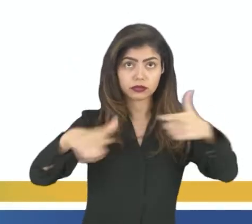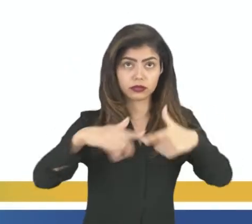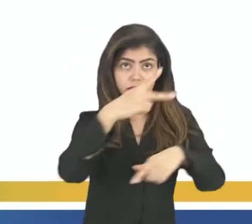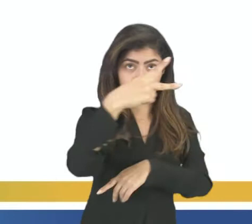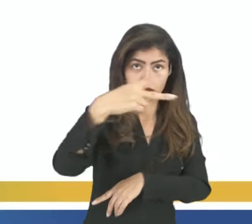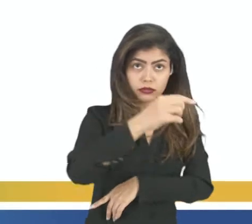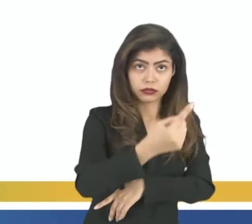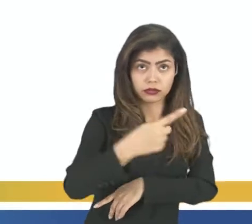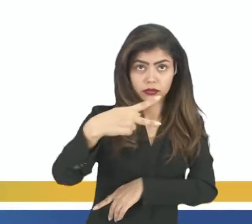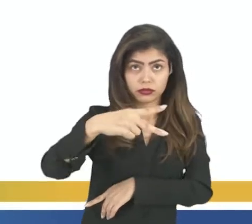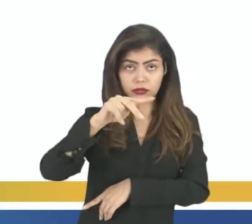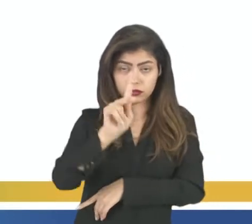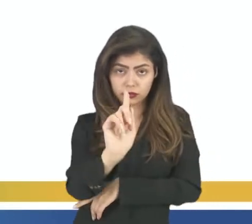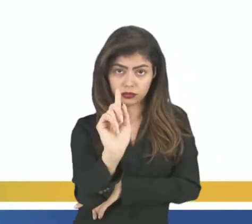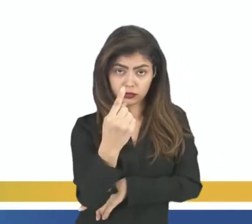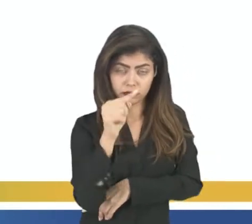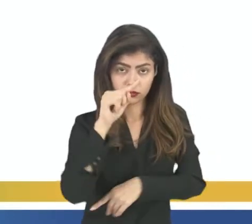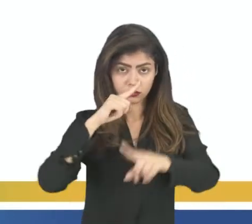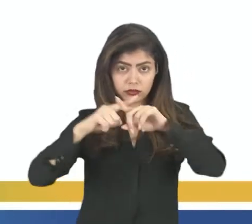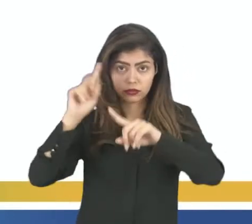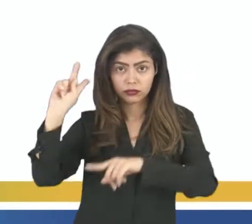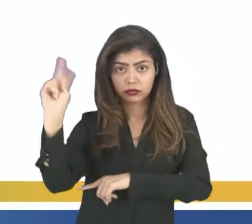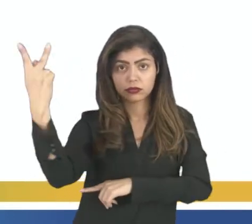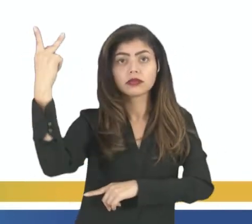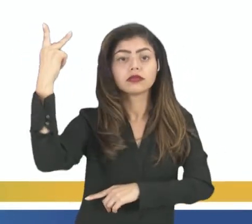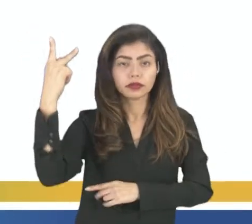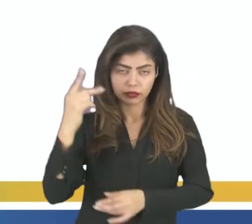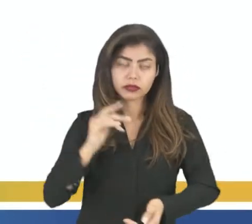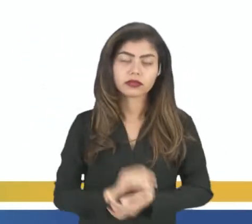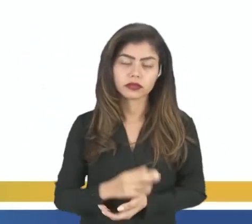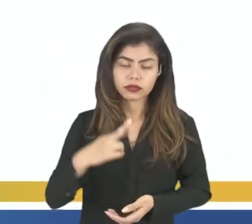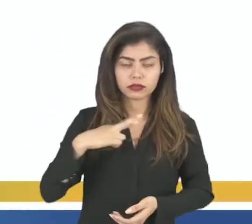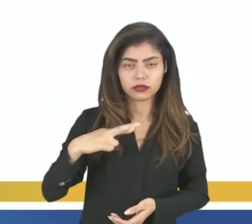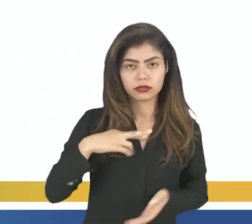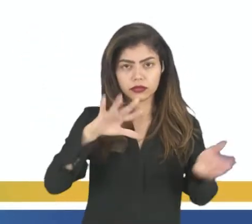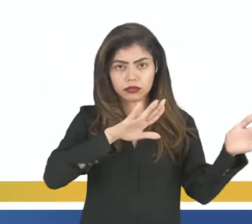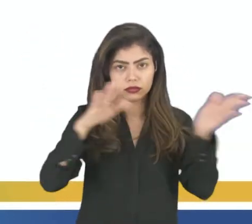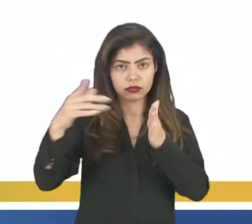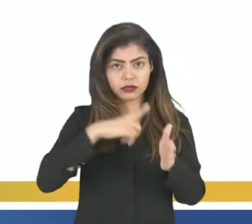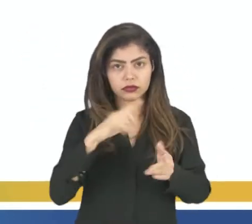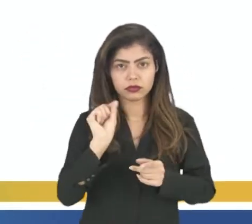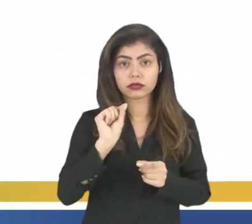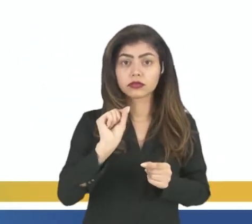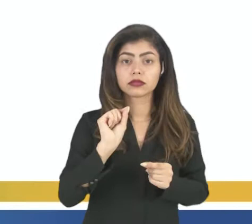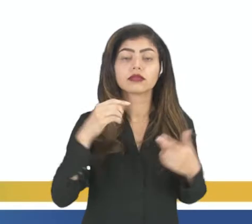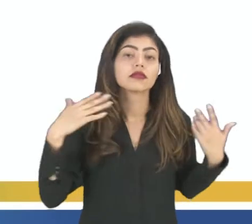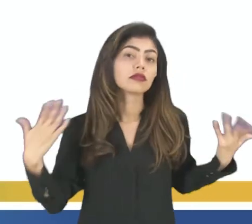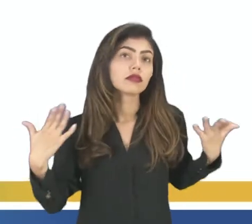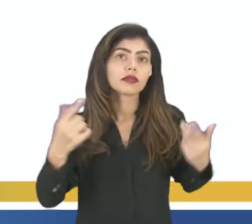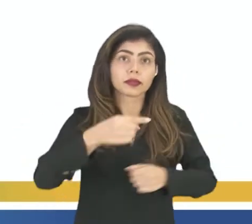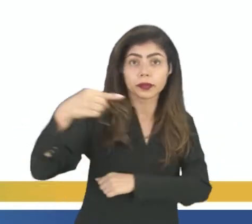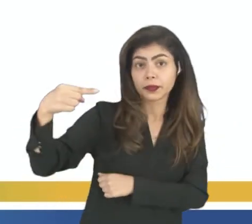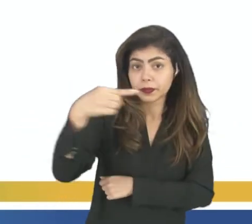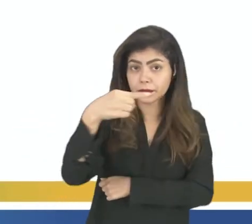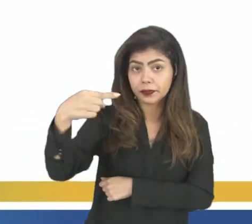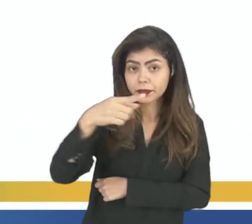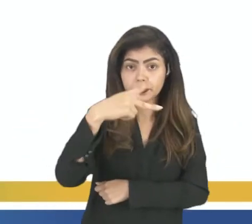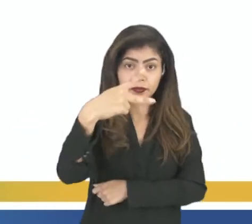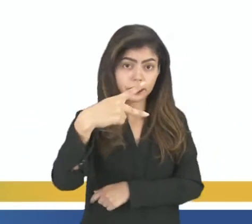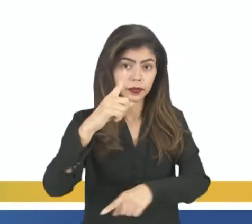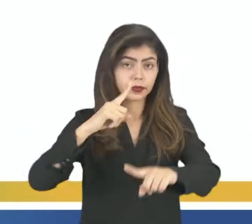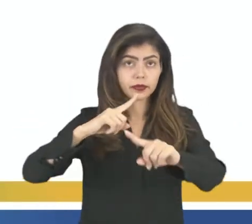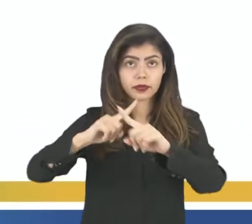o produto força vezes deslocamento, no caso particular da força-peso, nós teremos, então, menos peso,